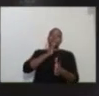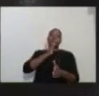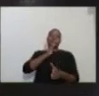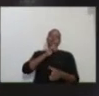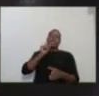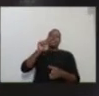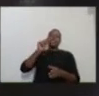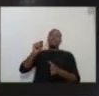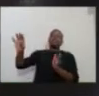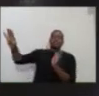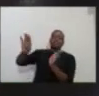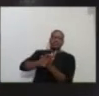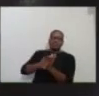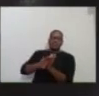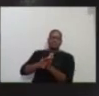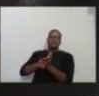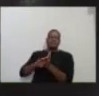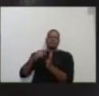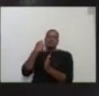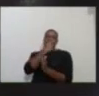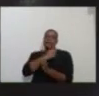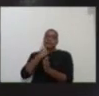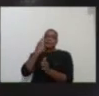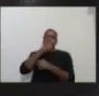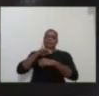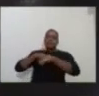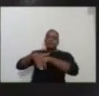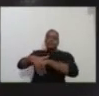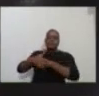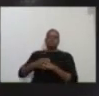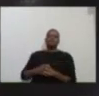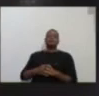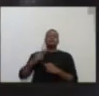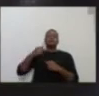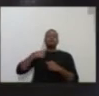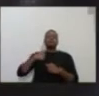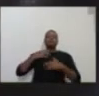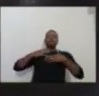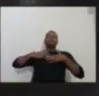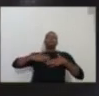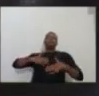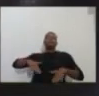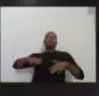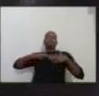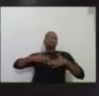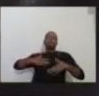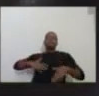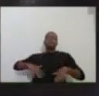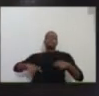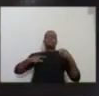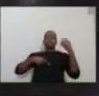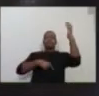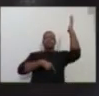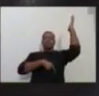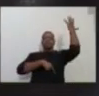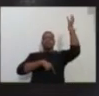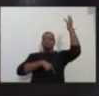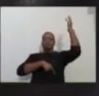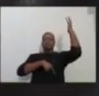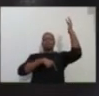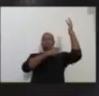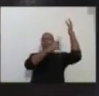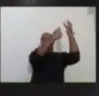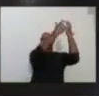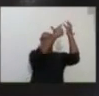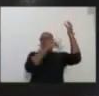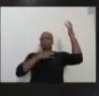eu estava descansando na sombra do Ingazeira, ouvi um carro roncando no